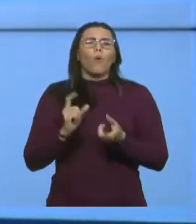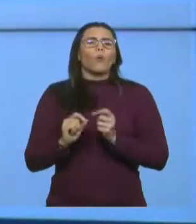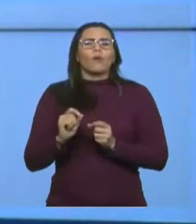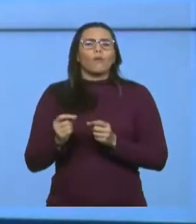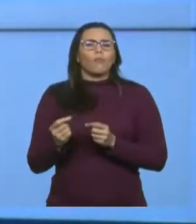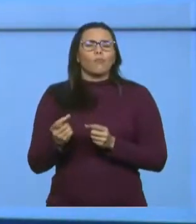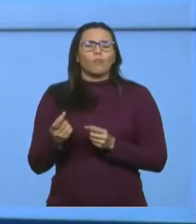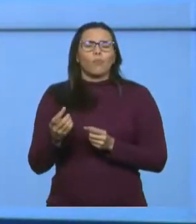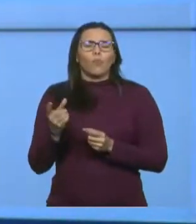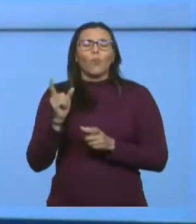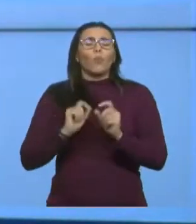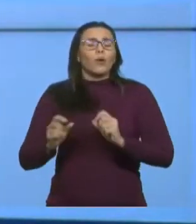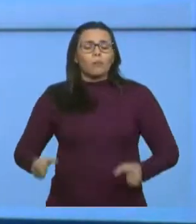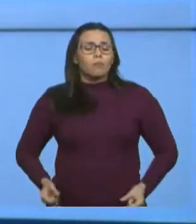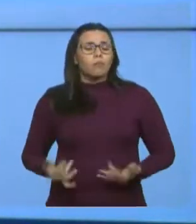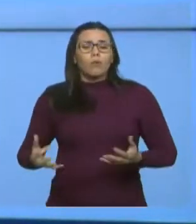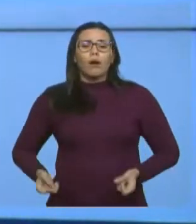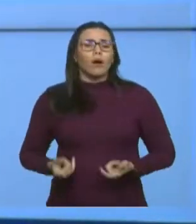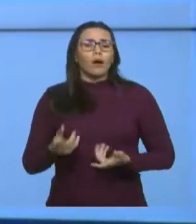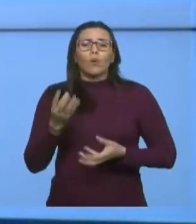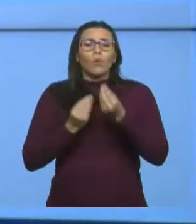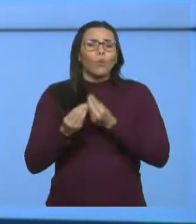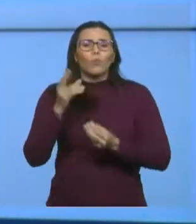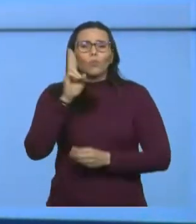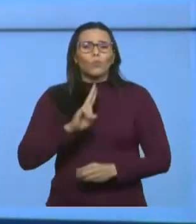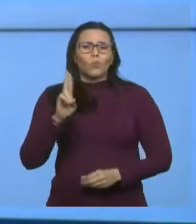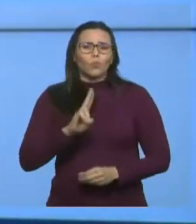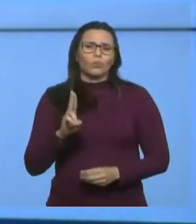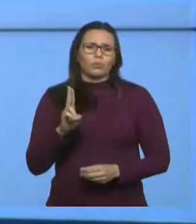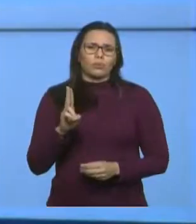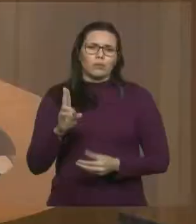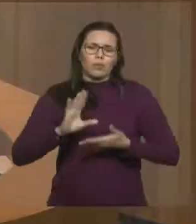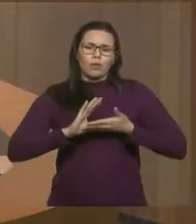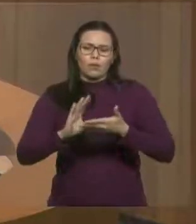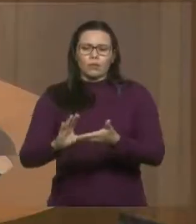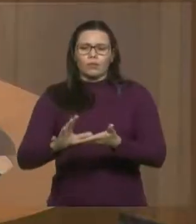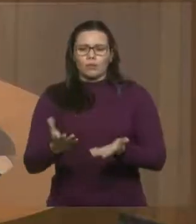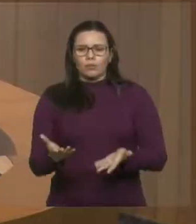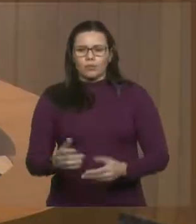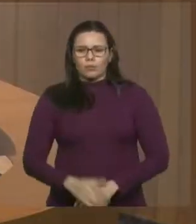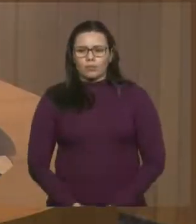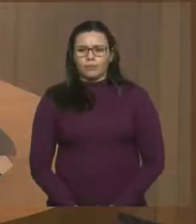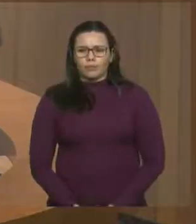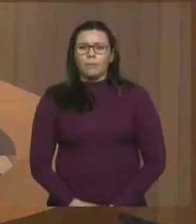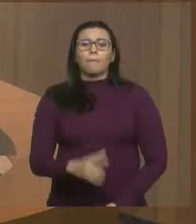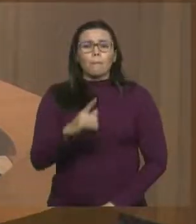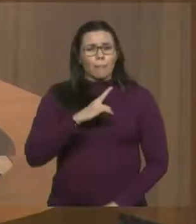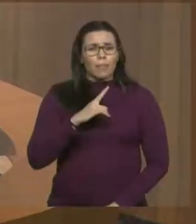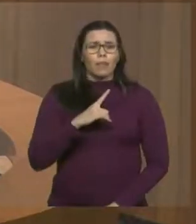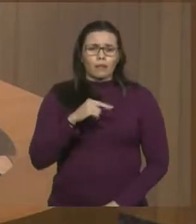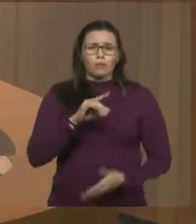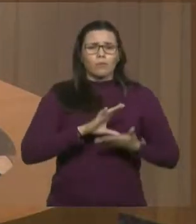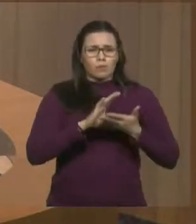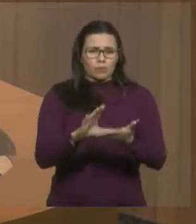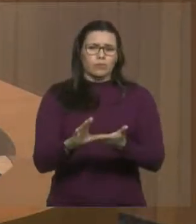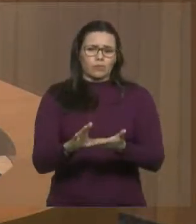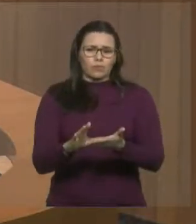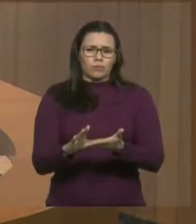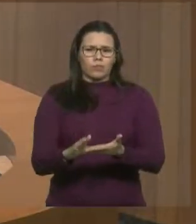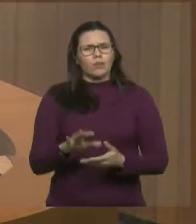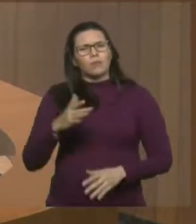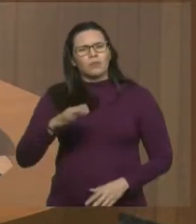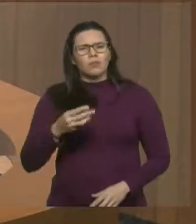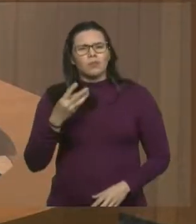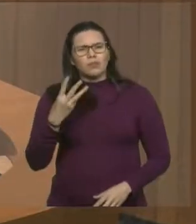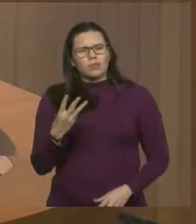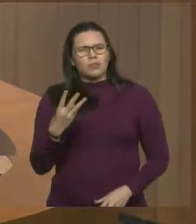do próprio orçamento da Secretaria, mesmo tendo um recurso provisionado que é interessante, que é da ordem de 3 milhões de reais